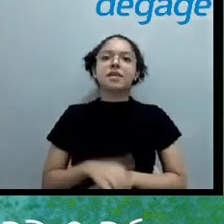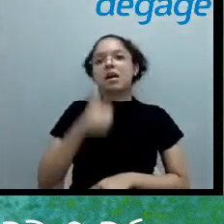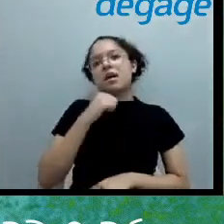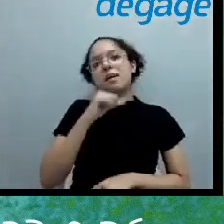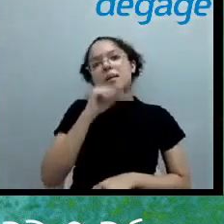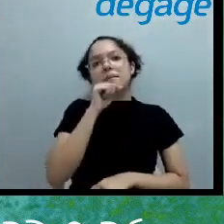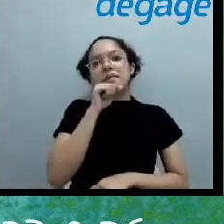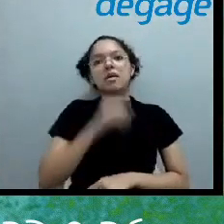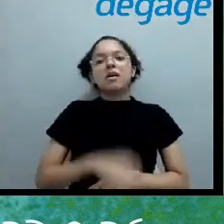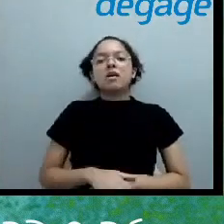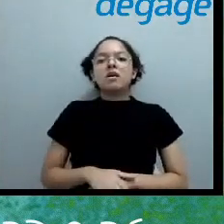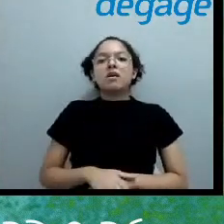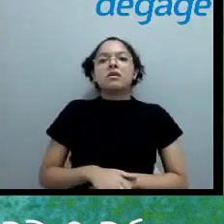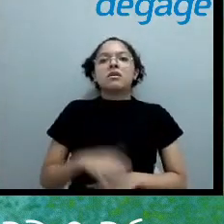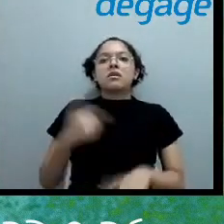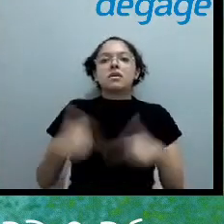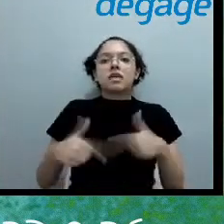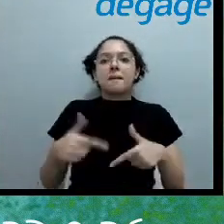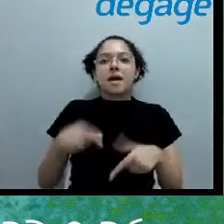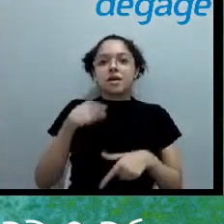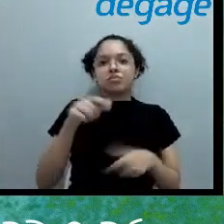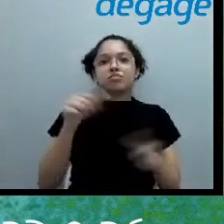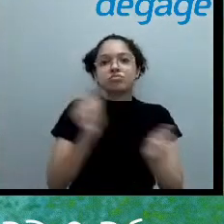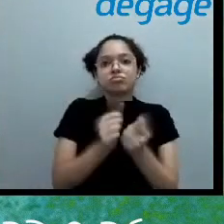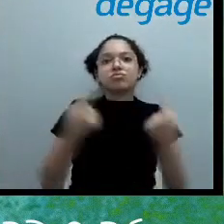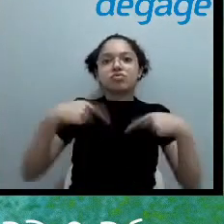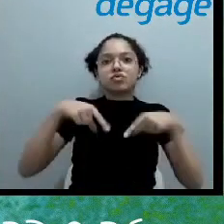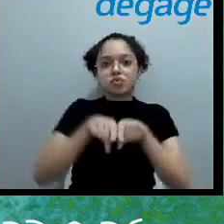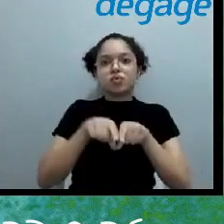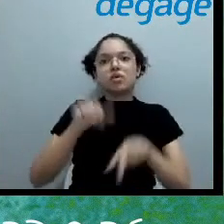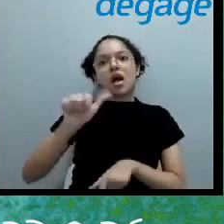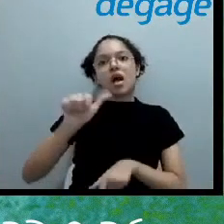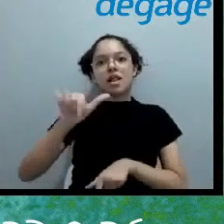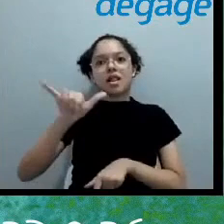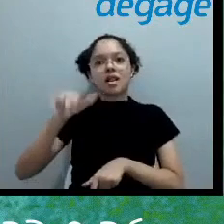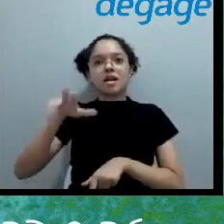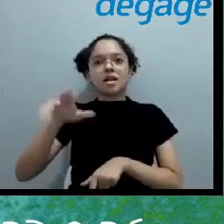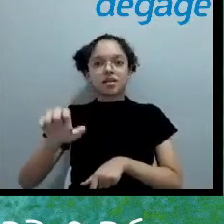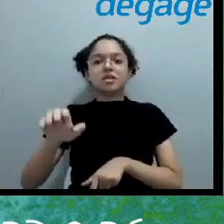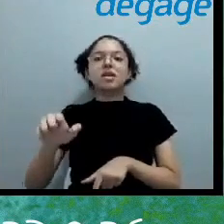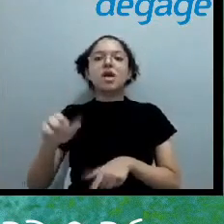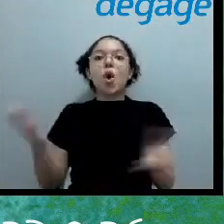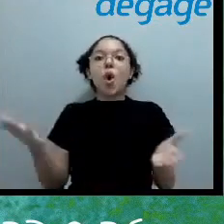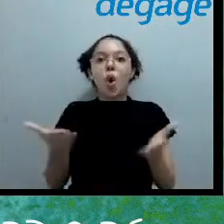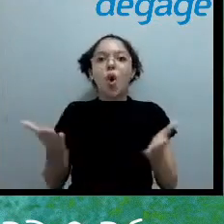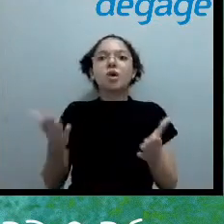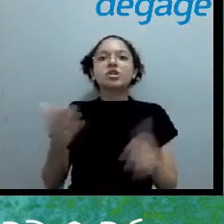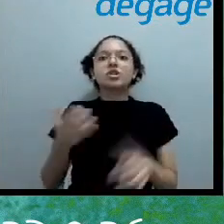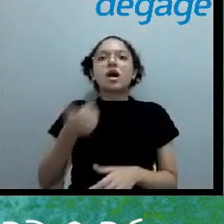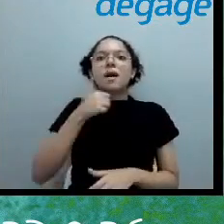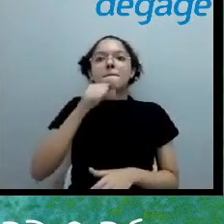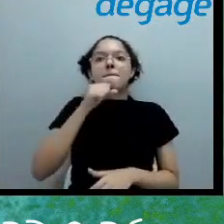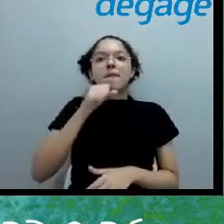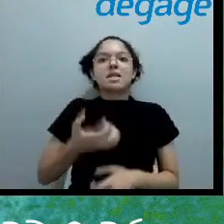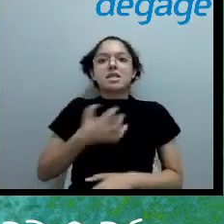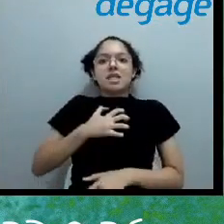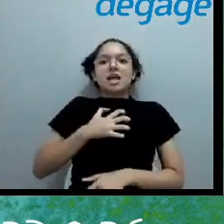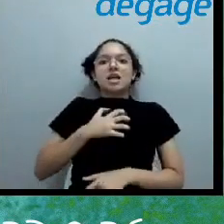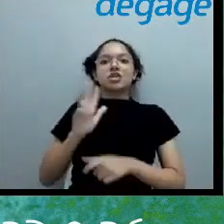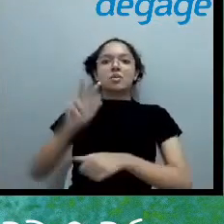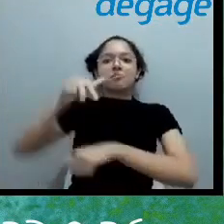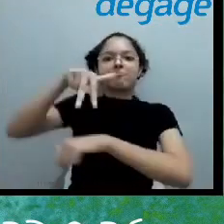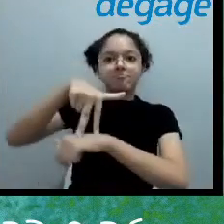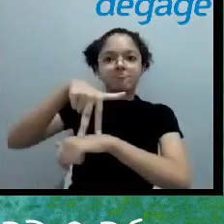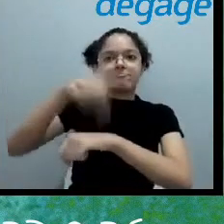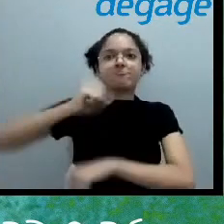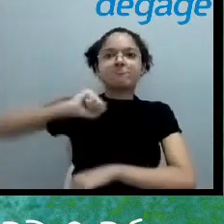desse trabalho da Aline, hoje se sentem muito mais incluídas, empoderadas e transferidas com o projeto, é imprescindível. São